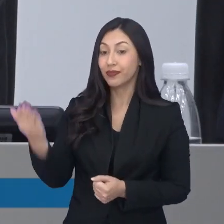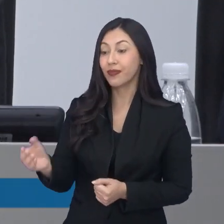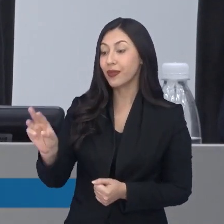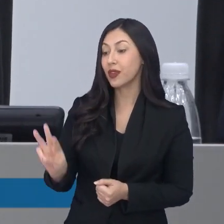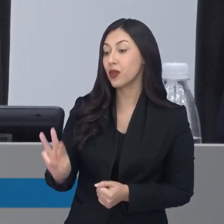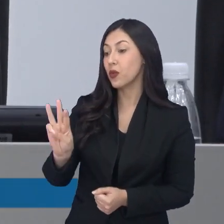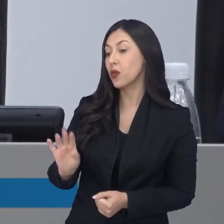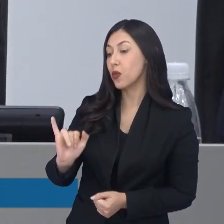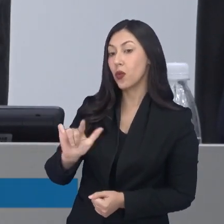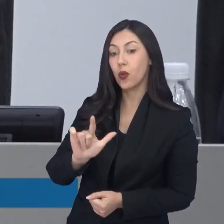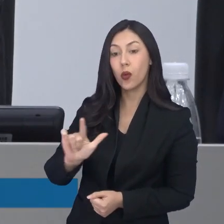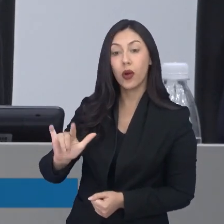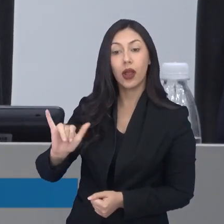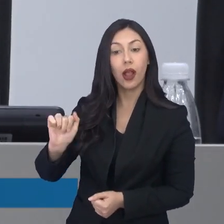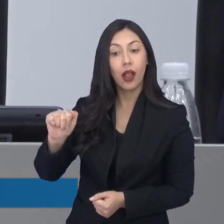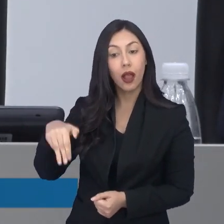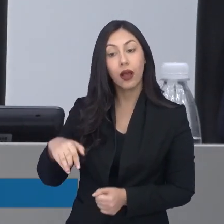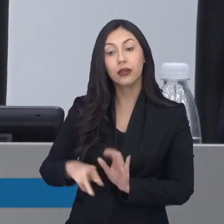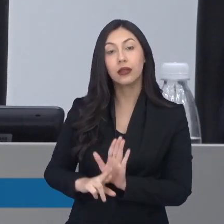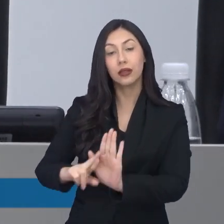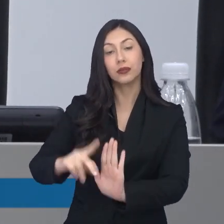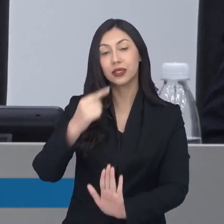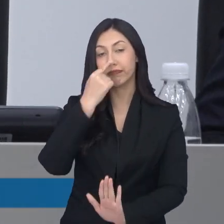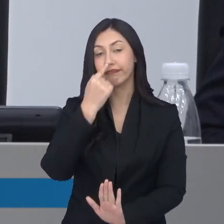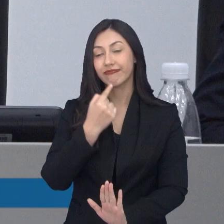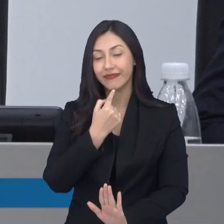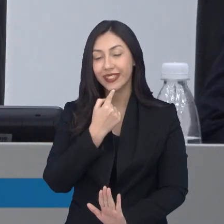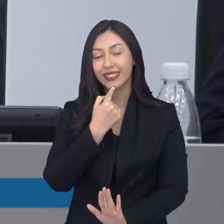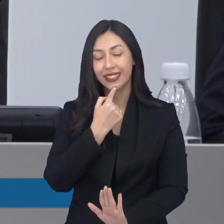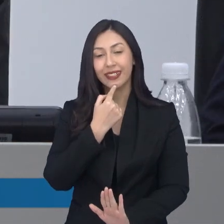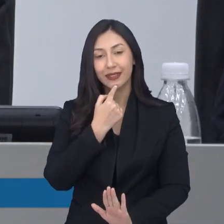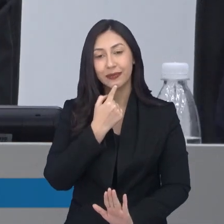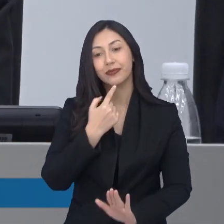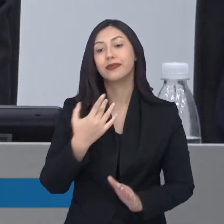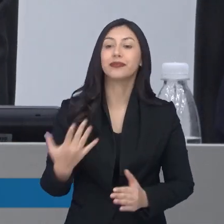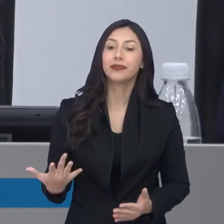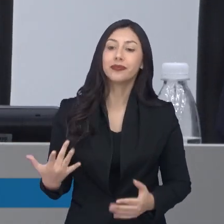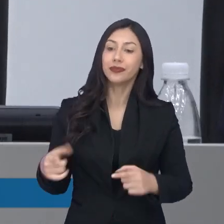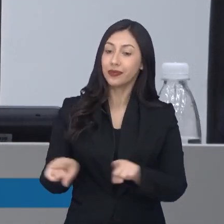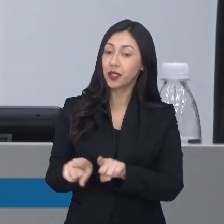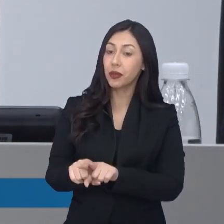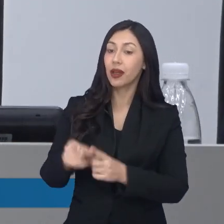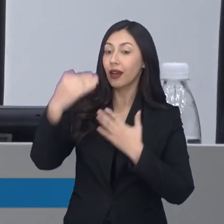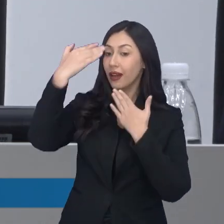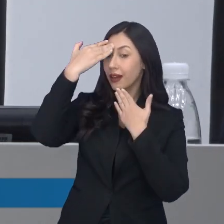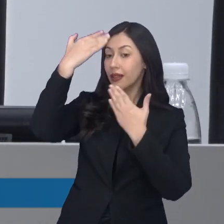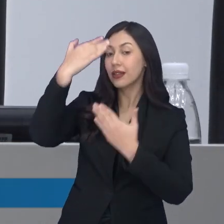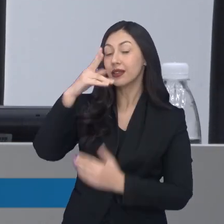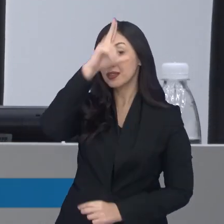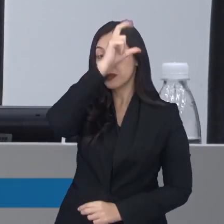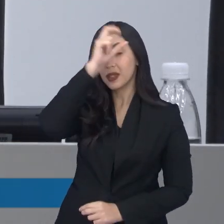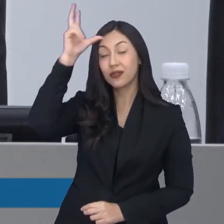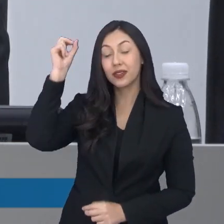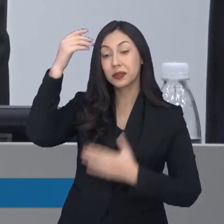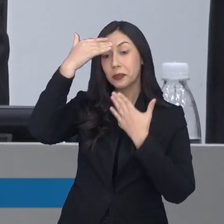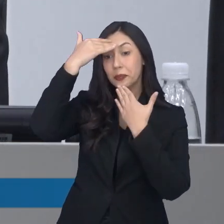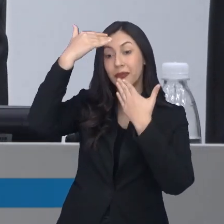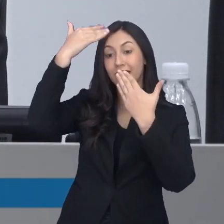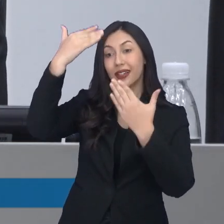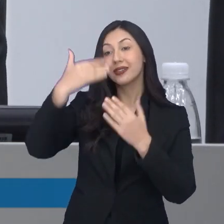meu amigo, que agora representa aqui o prefeito Anderson Farias, leve ele também os nossos agradecimentos, meu muito obrigado